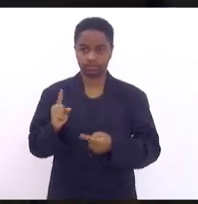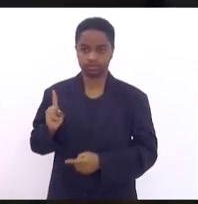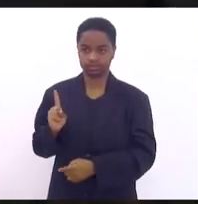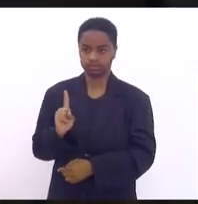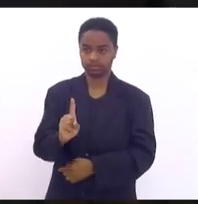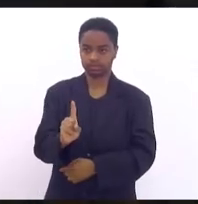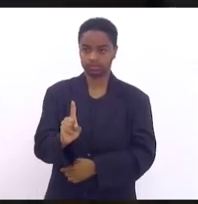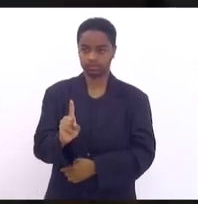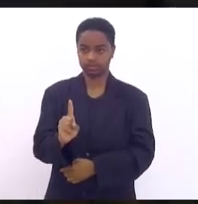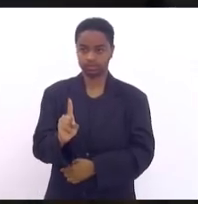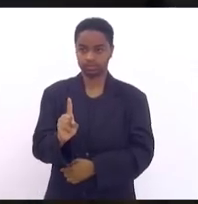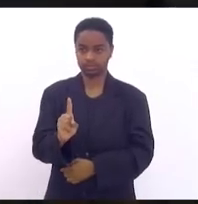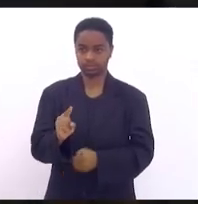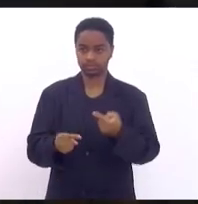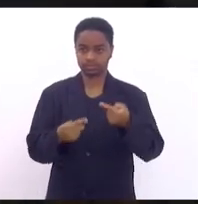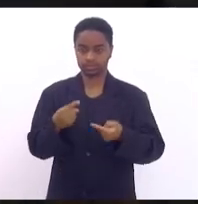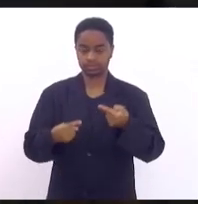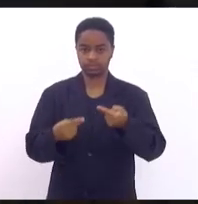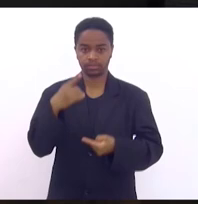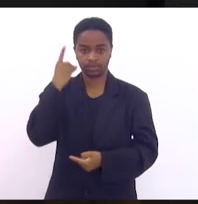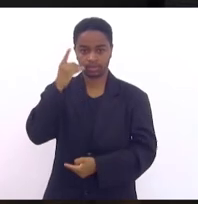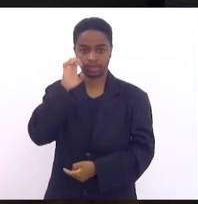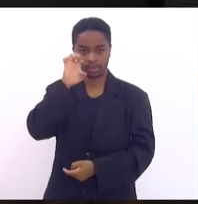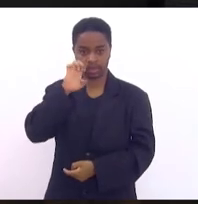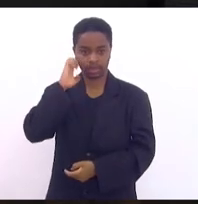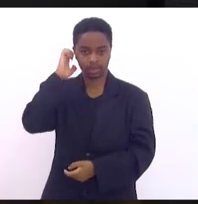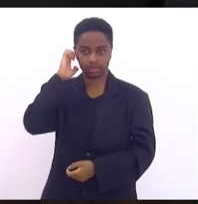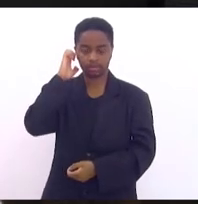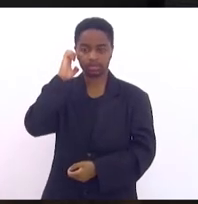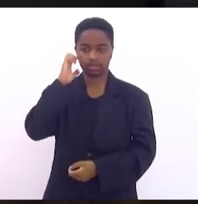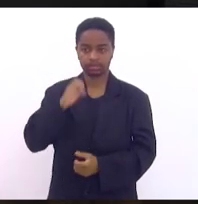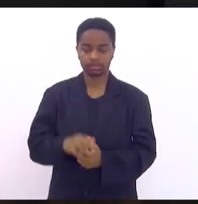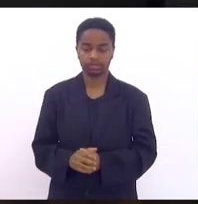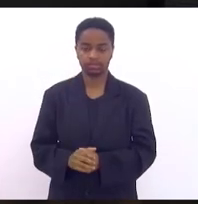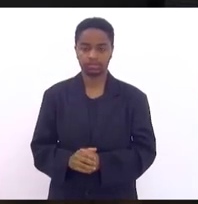discutir, deputada Élica,